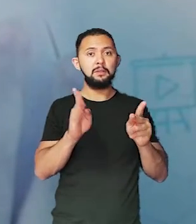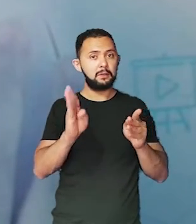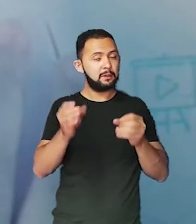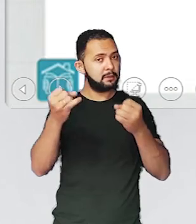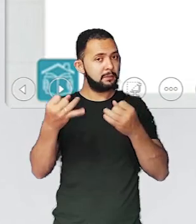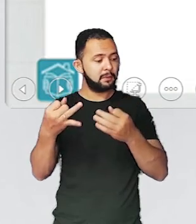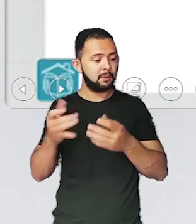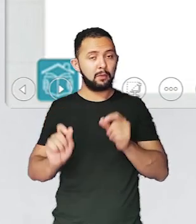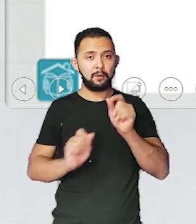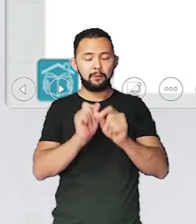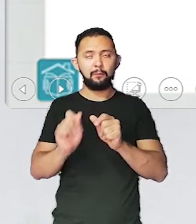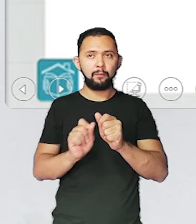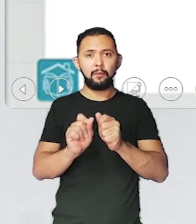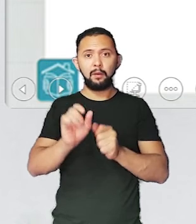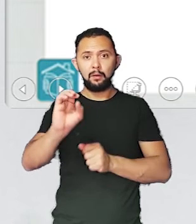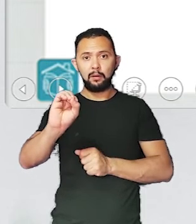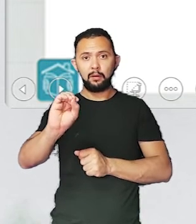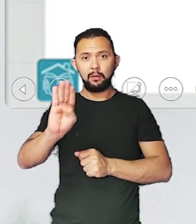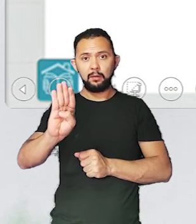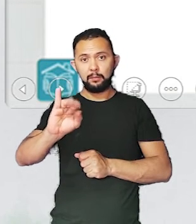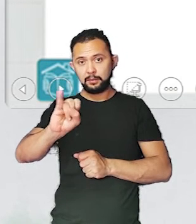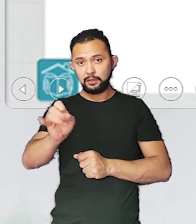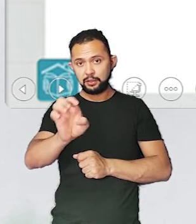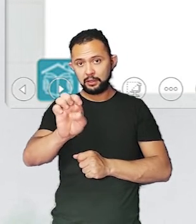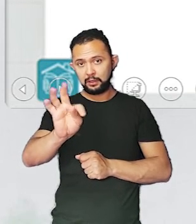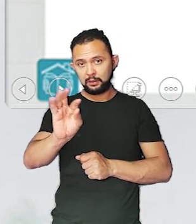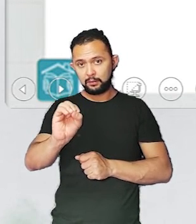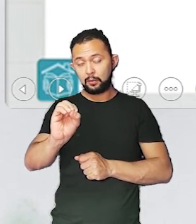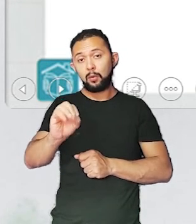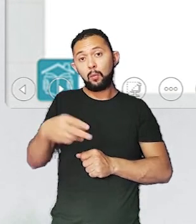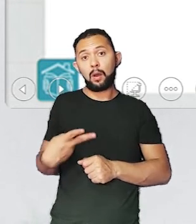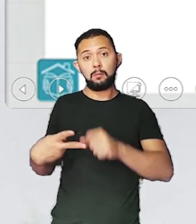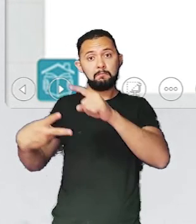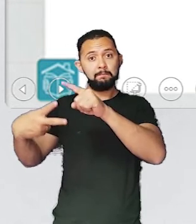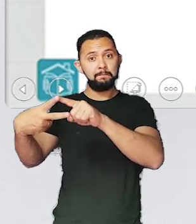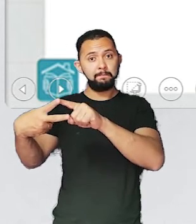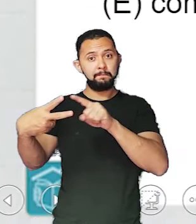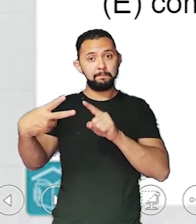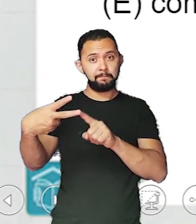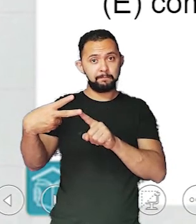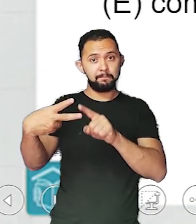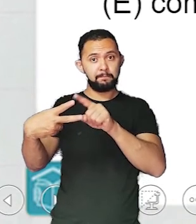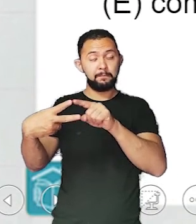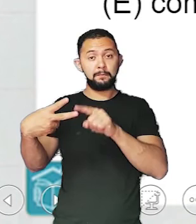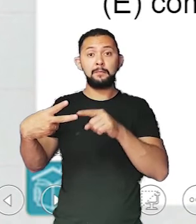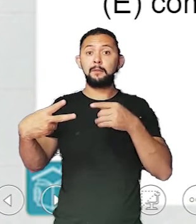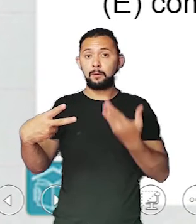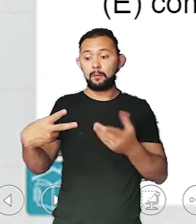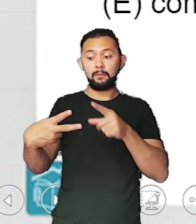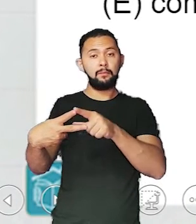pode ser objeto. Direto ou indireto. Então, galera, se já tem sujeito, não pode ser subjetivo,